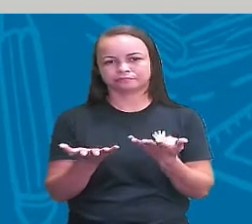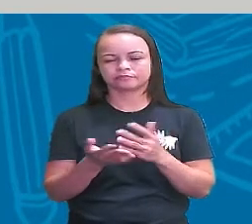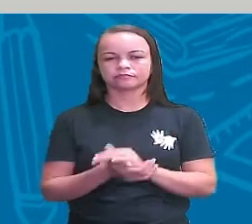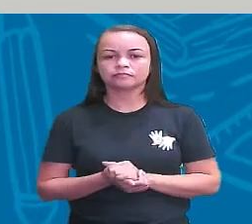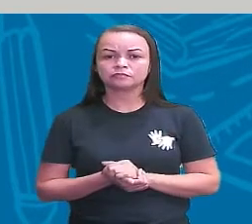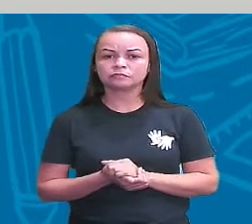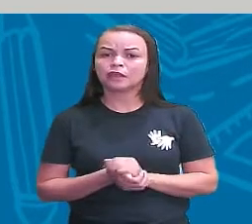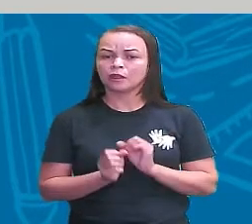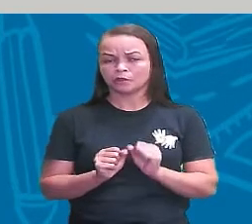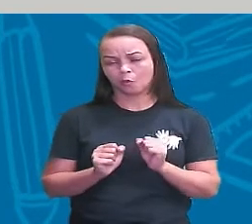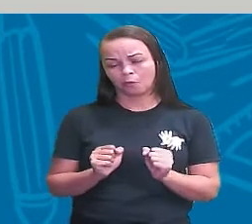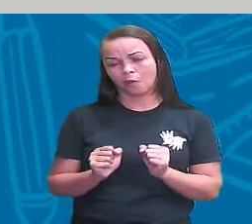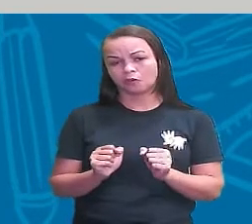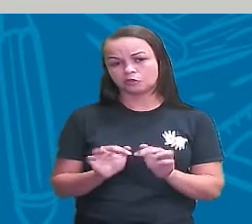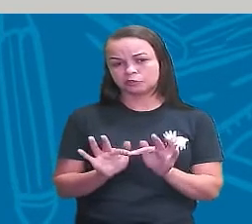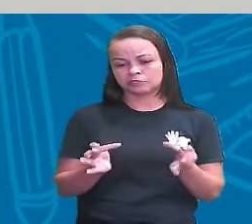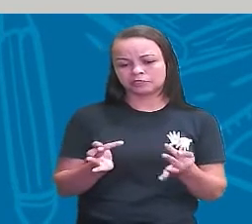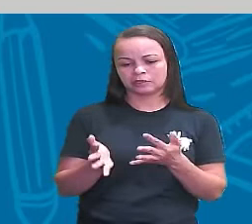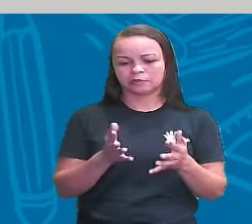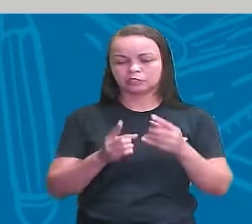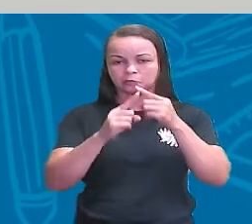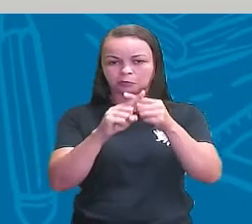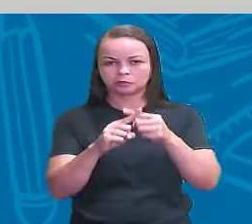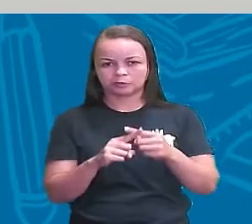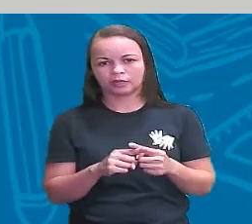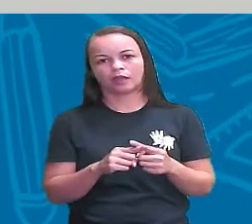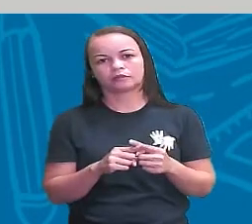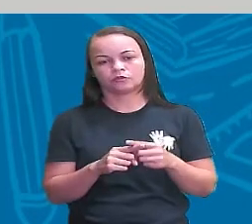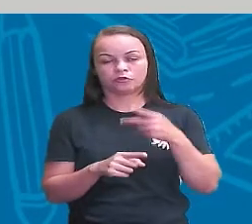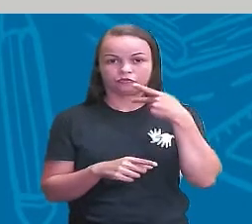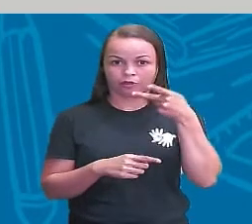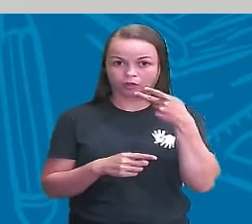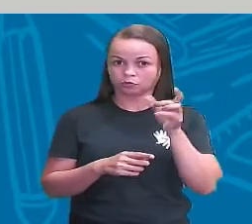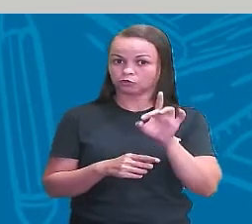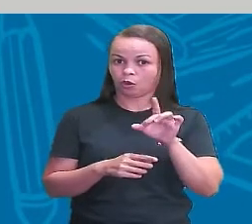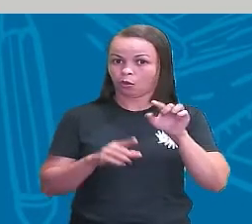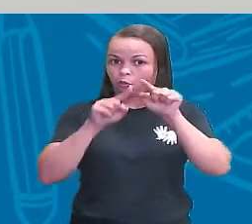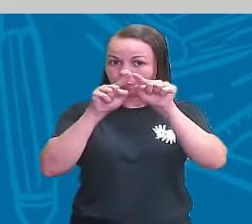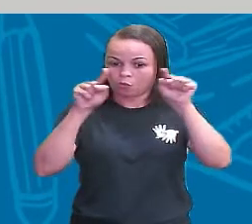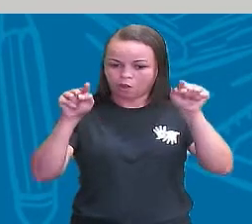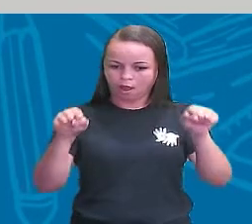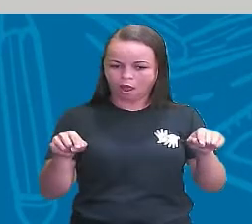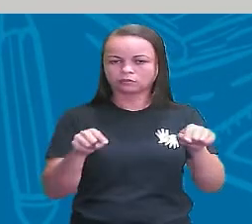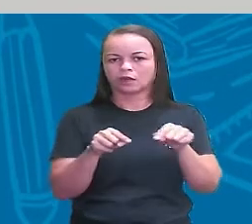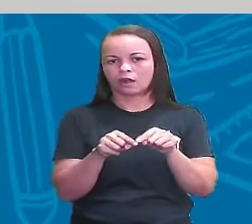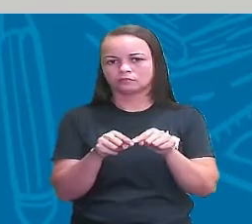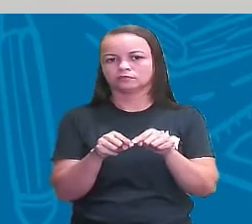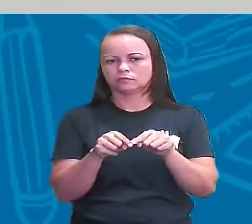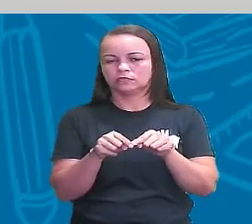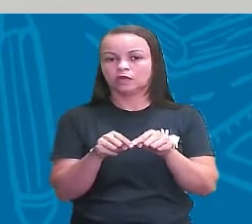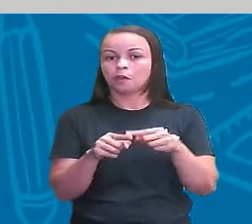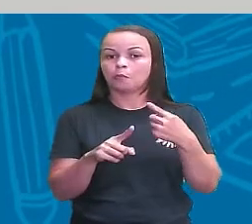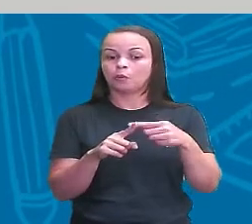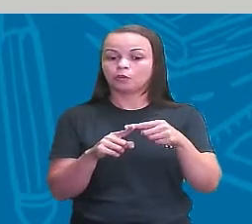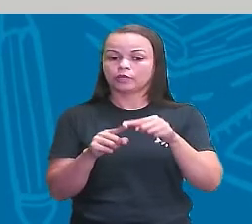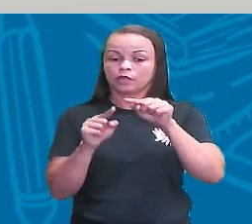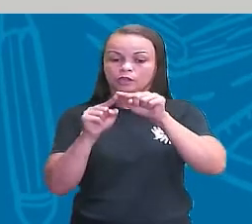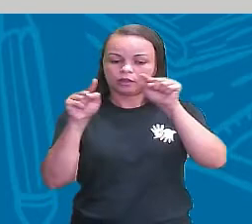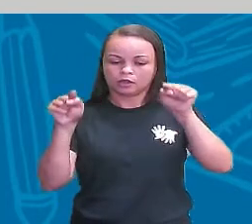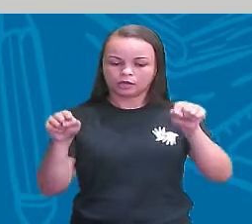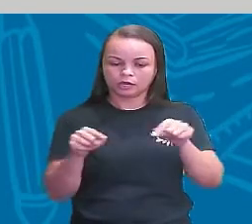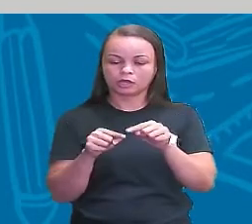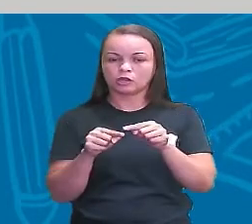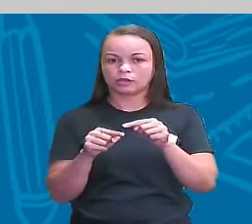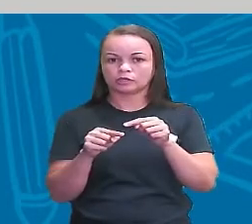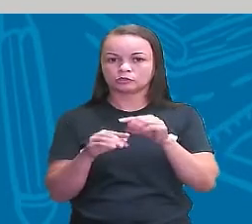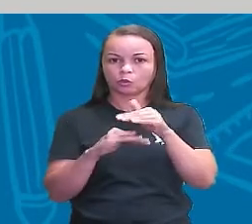posso simplesmente já multiplicar. Isso quando eu estou falando do quadrado, tá? Porque o quadrado tem todos os lados iguais. Por